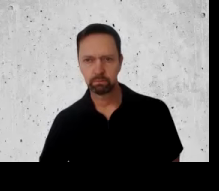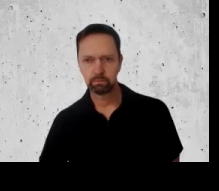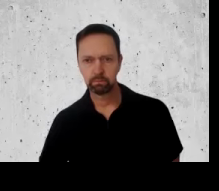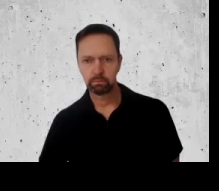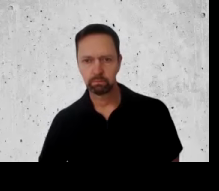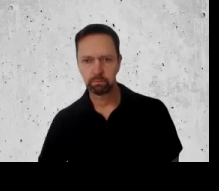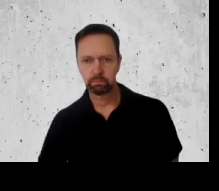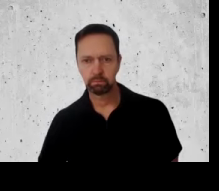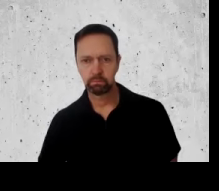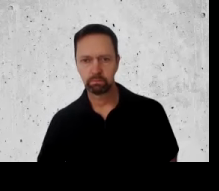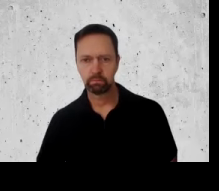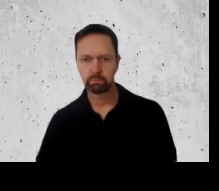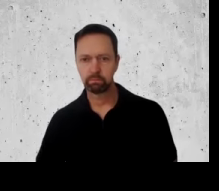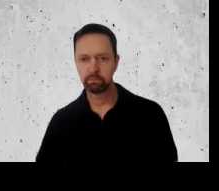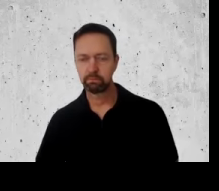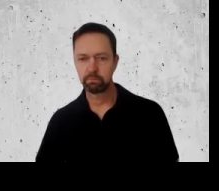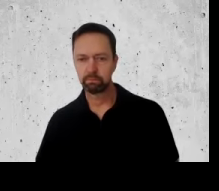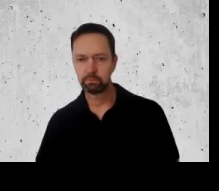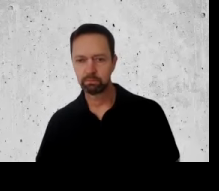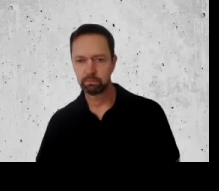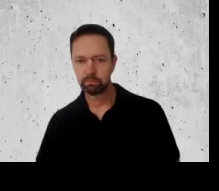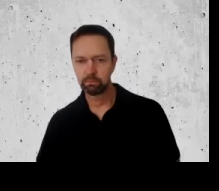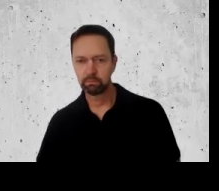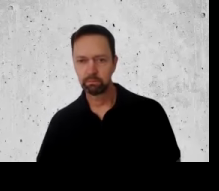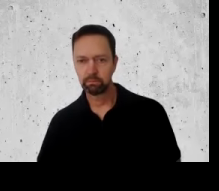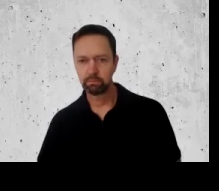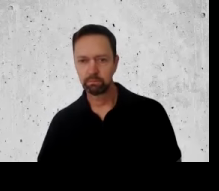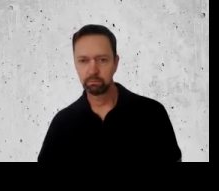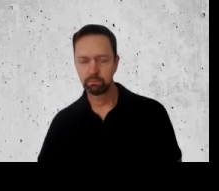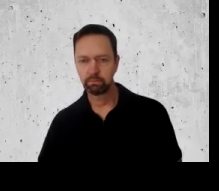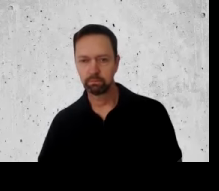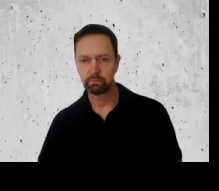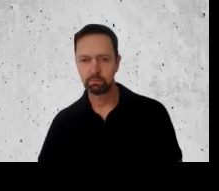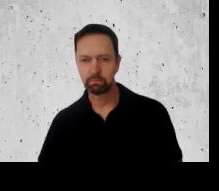E as questões que envolvem despesas sigilosas,